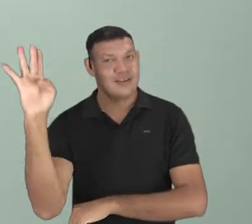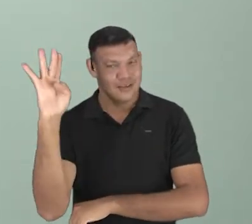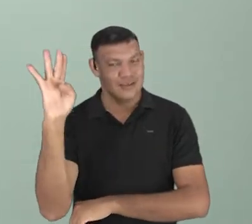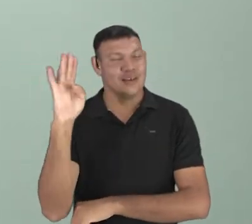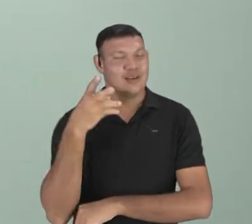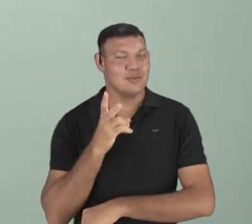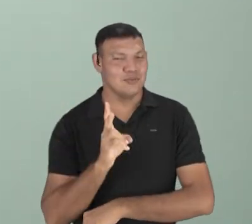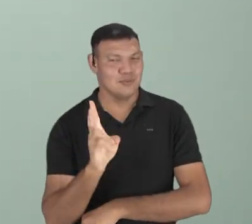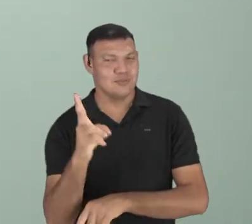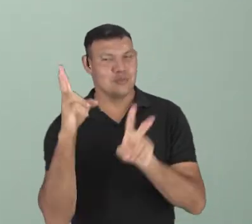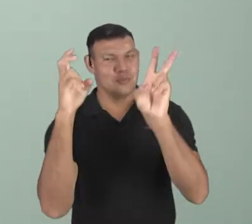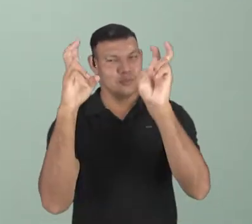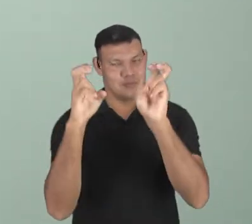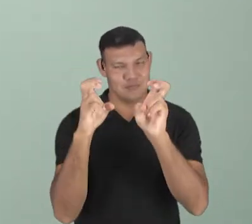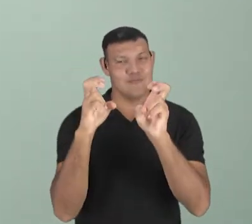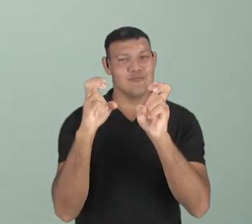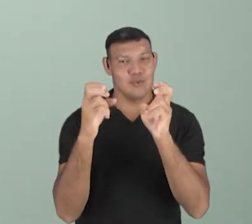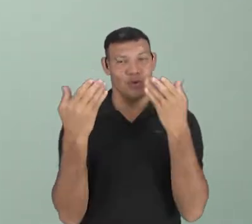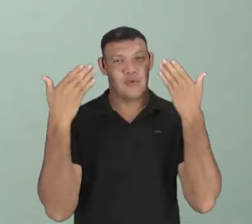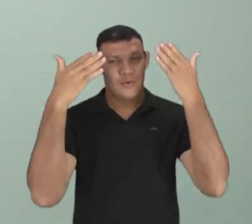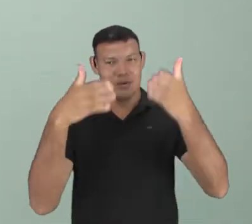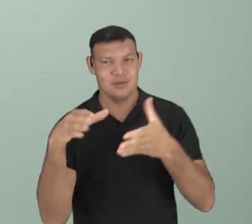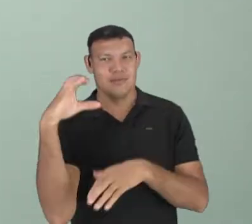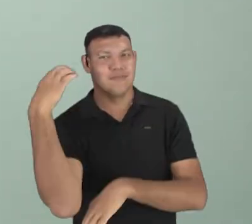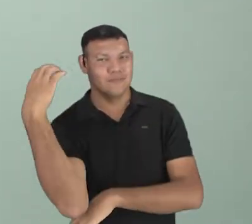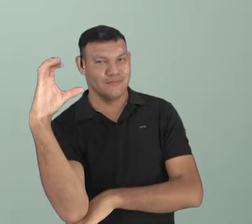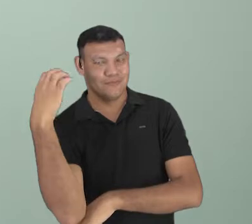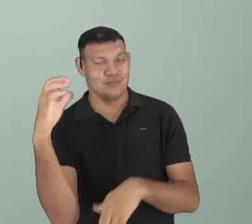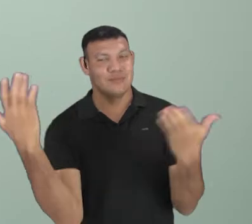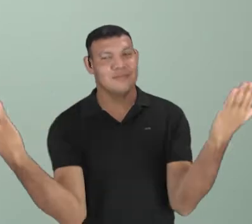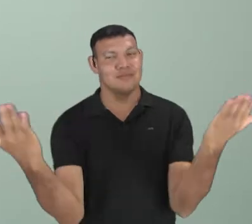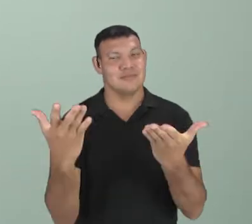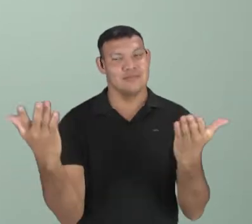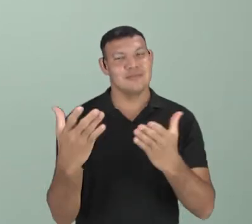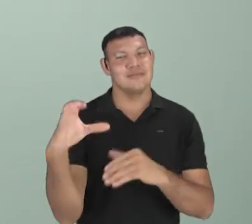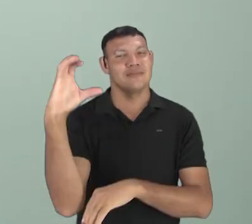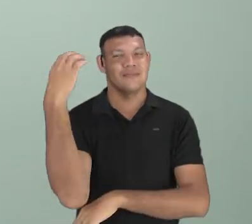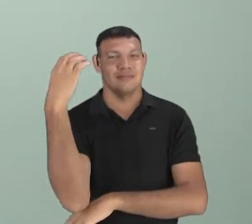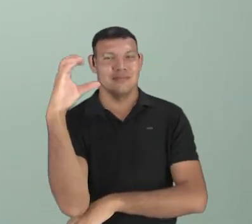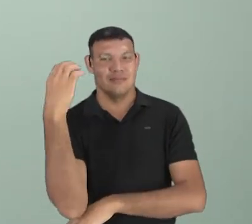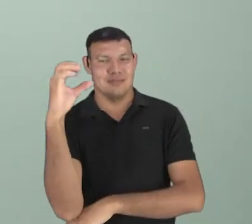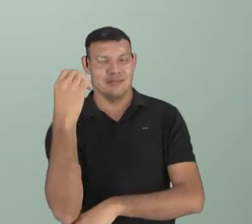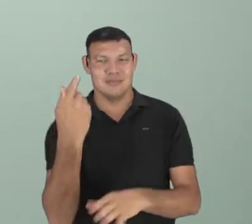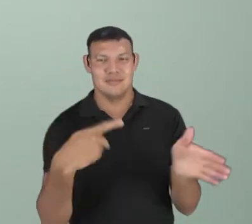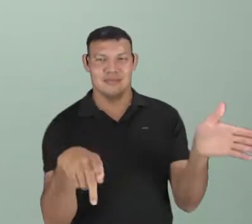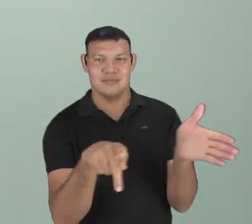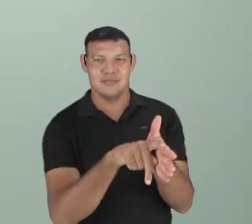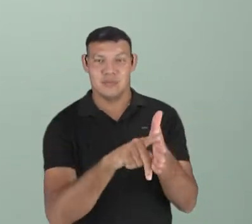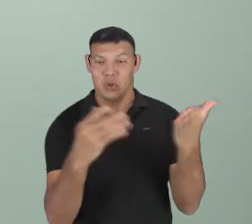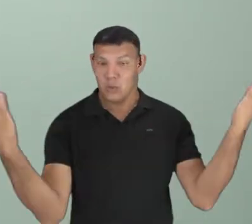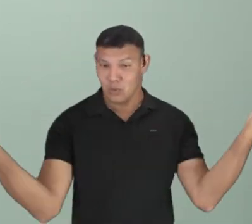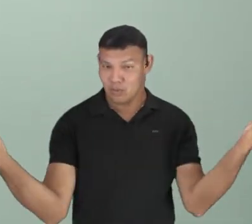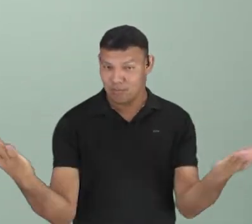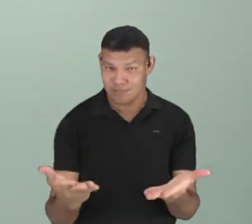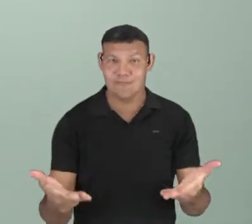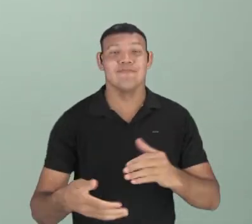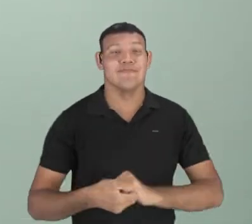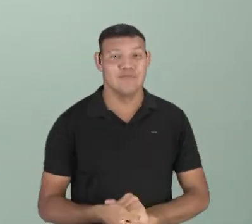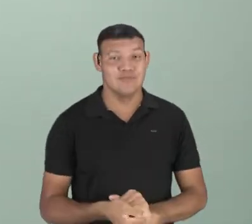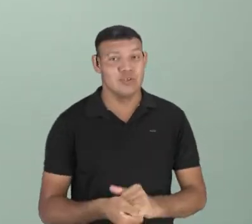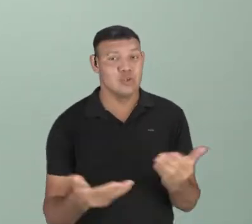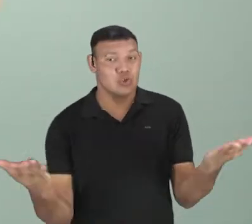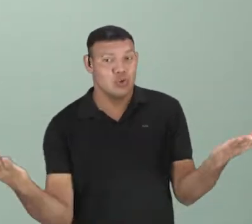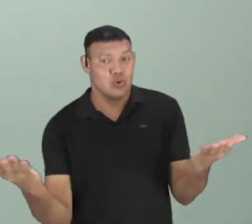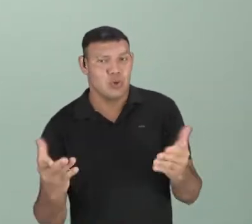de Filosofia da Ciência. E hoje a gente vai falar sobre a ciência contemporânea. Para a gente falar sobre a ciência atual, a ciência de hoje,